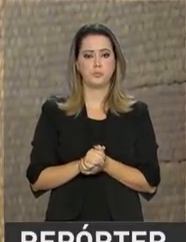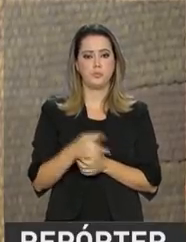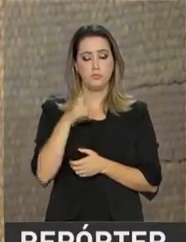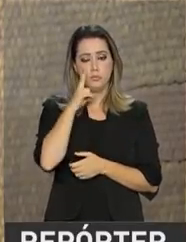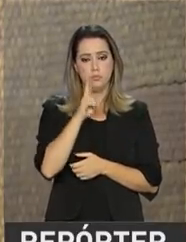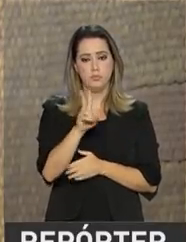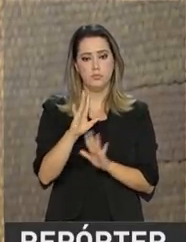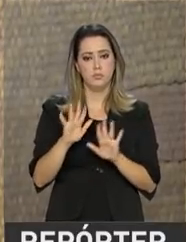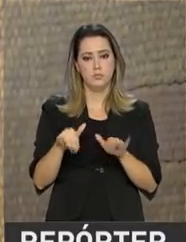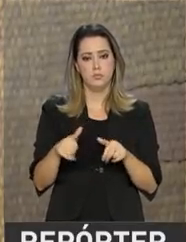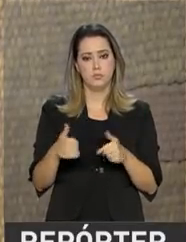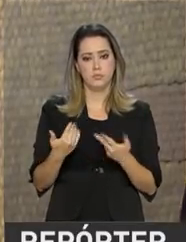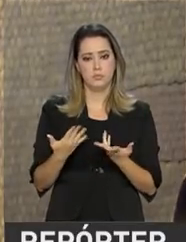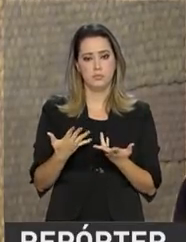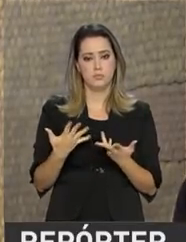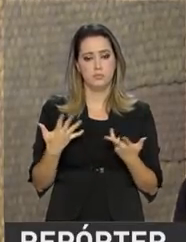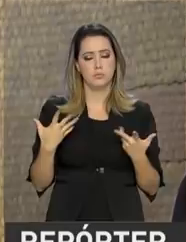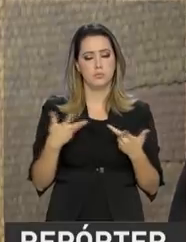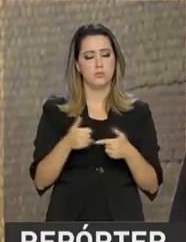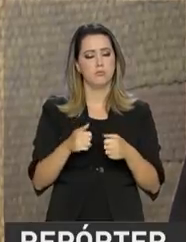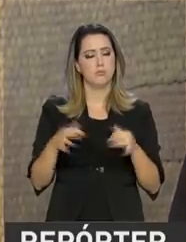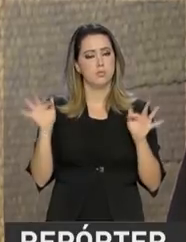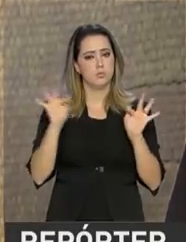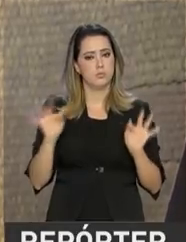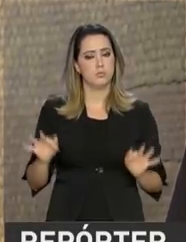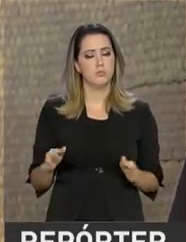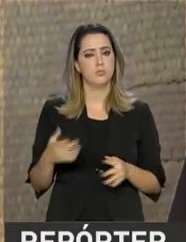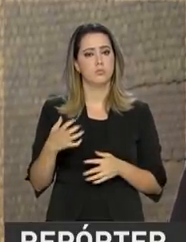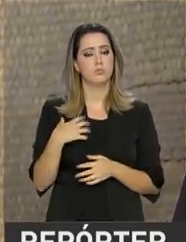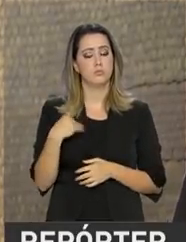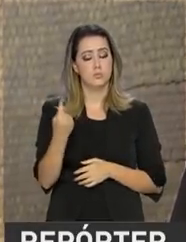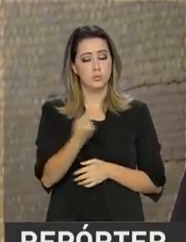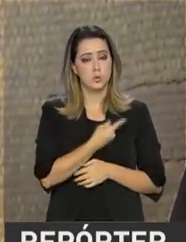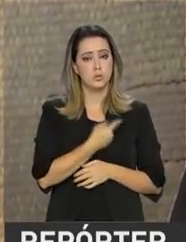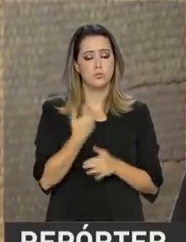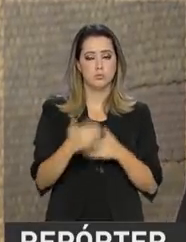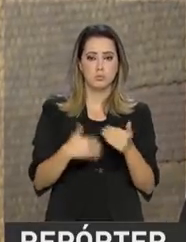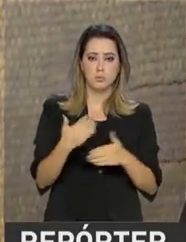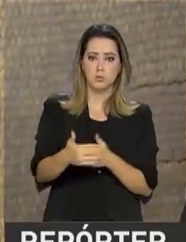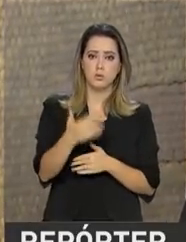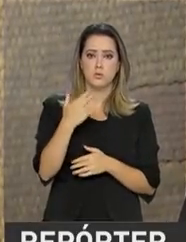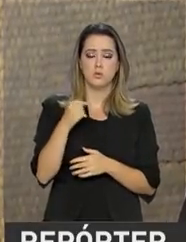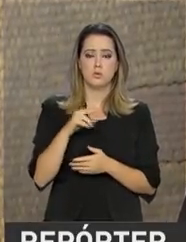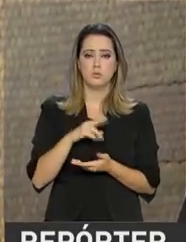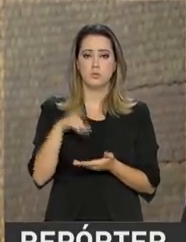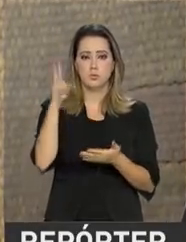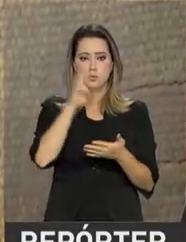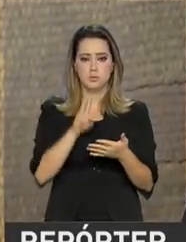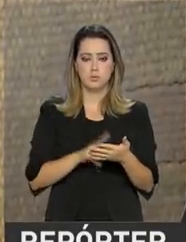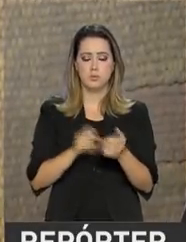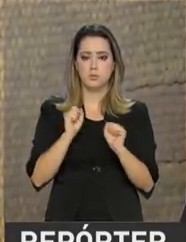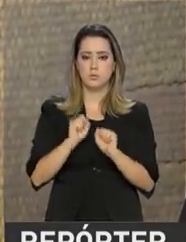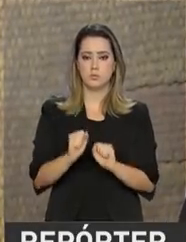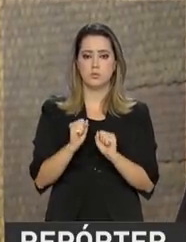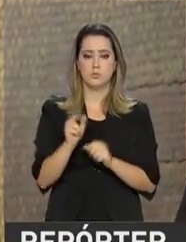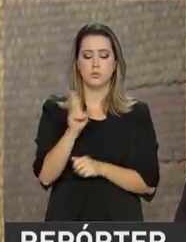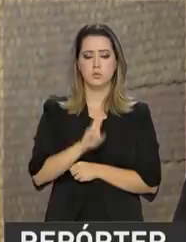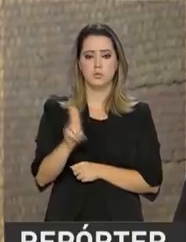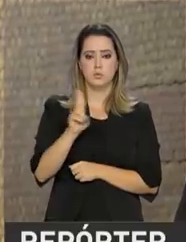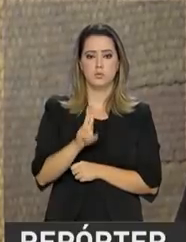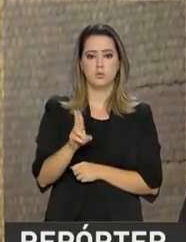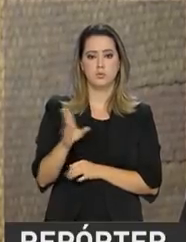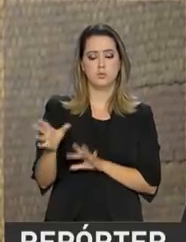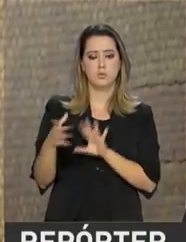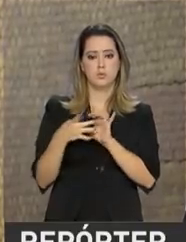vejo, portanto, com extraordinária satisfação, que estamos progredindo na análise do potencial de uso